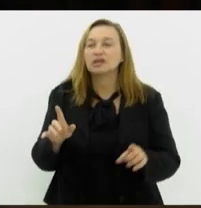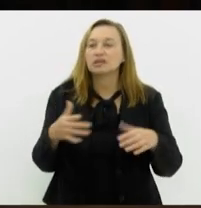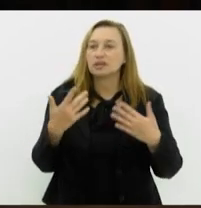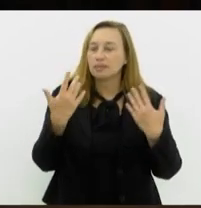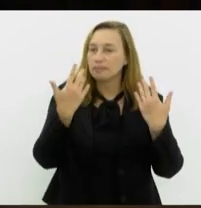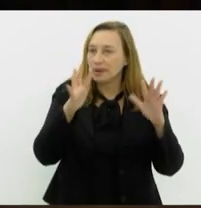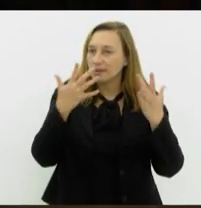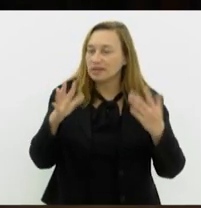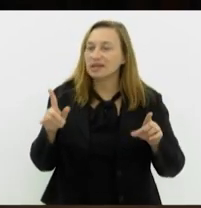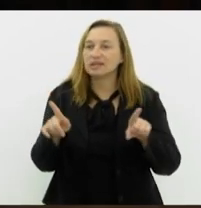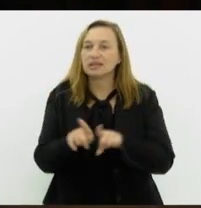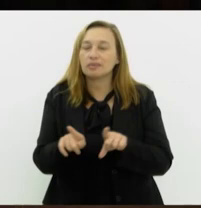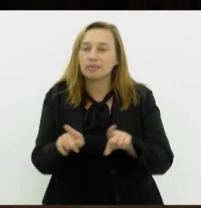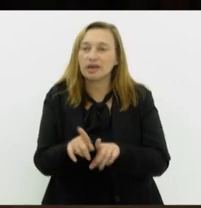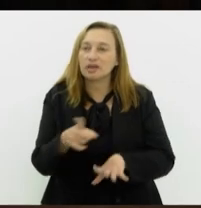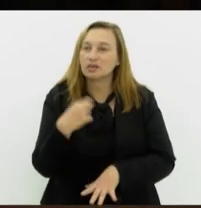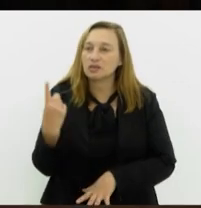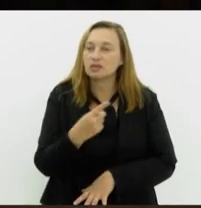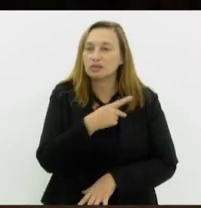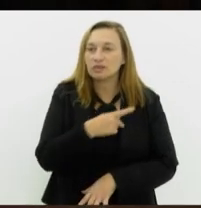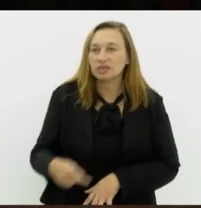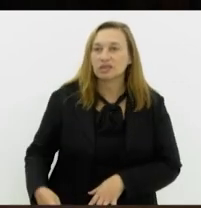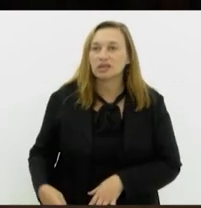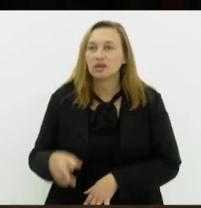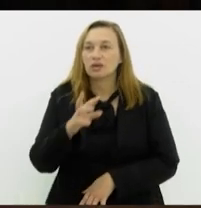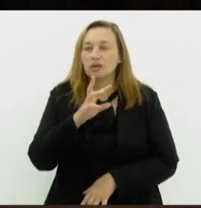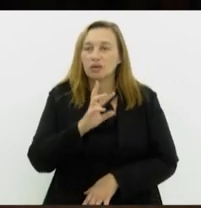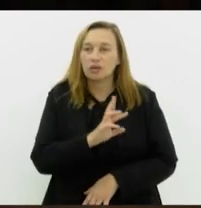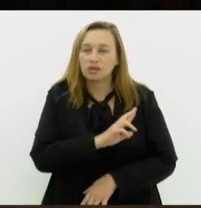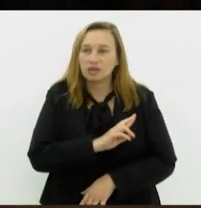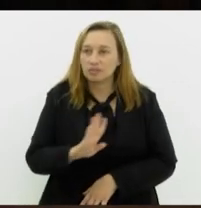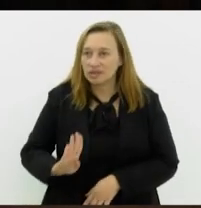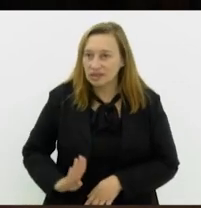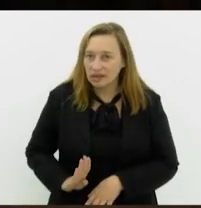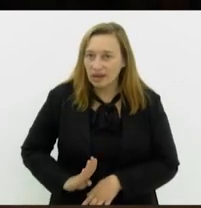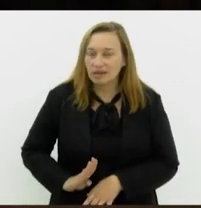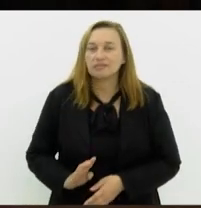parabenizar o nosso presidente Rodrigo Bacelar por ter